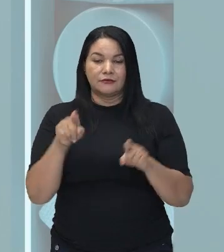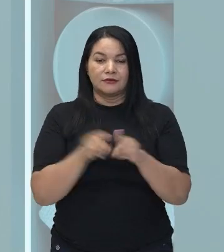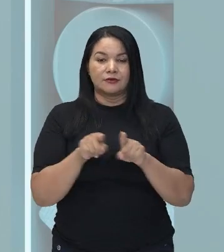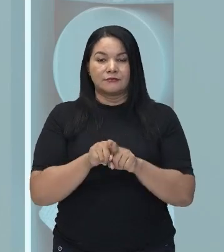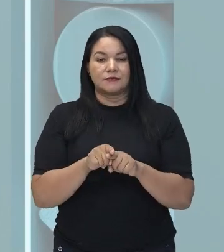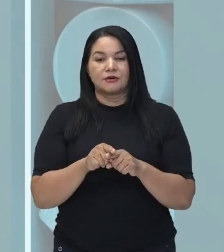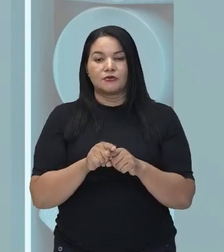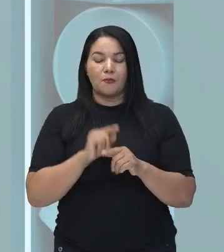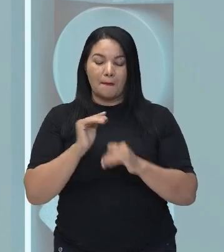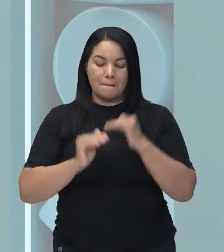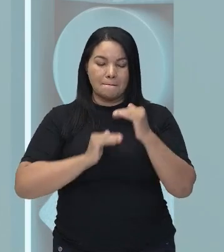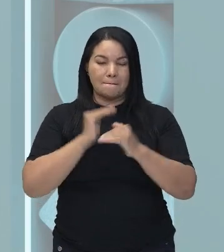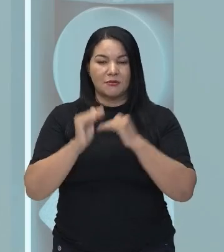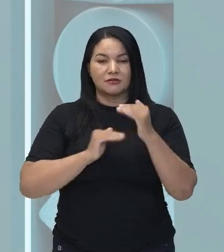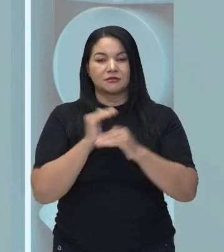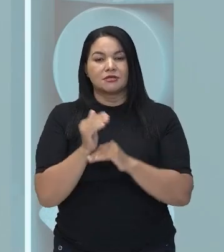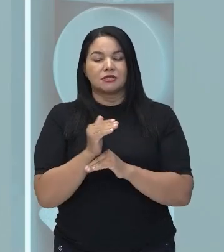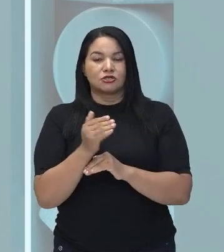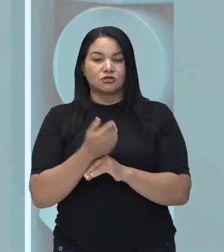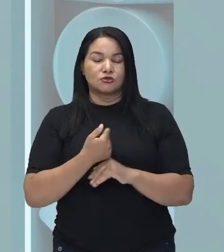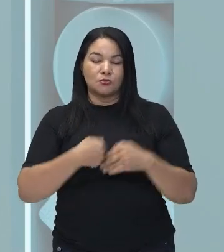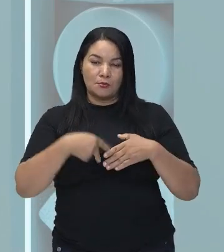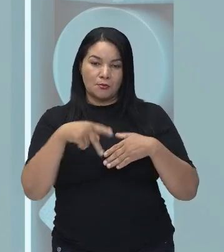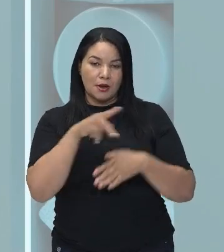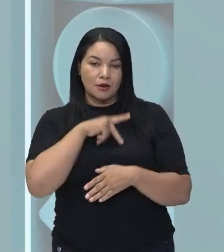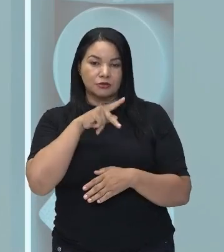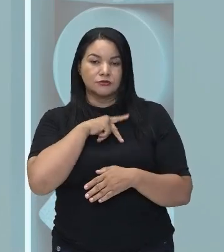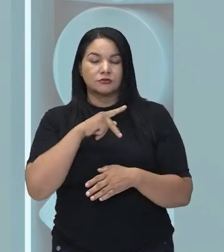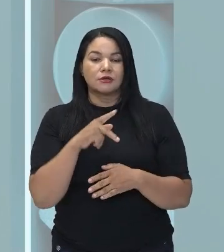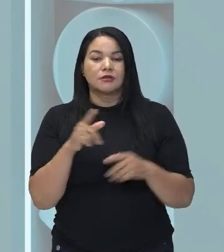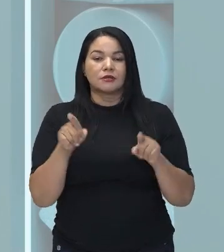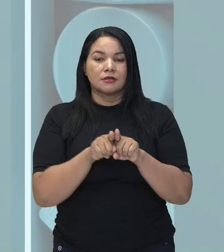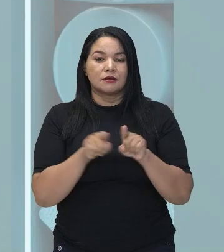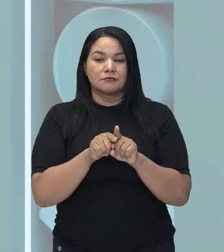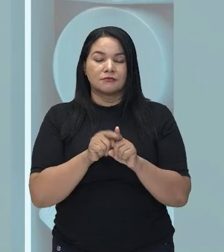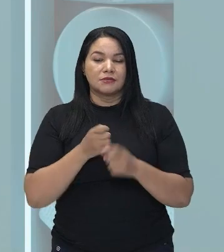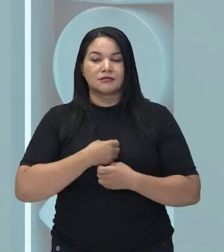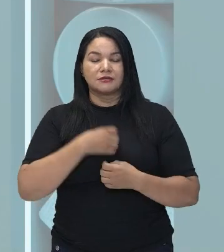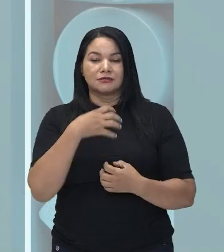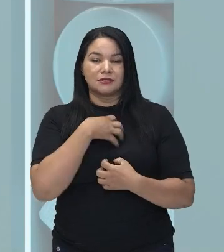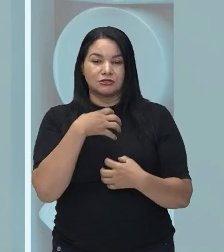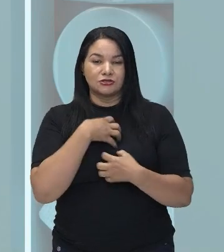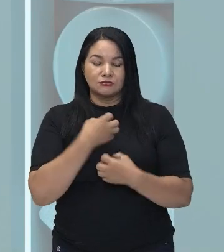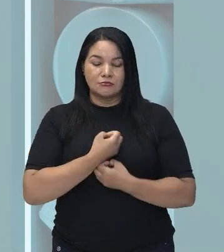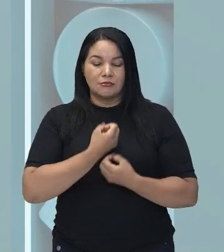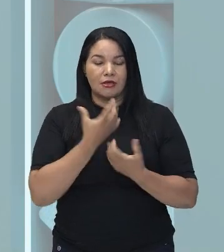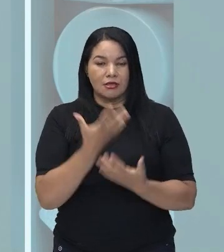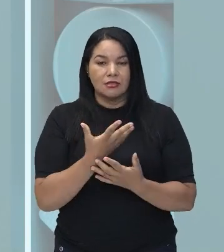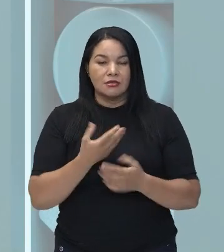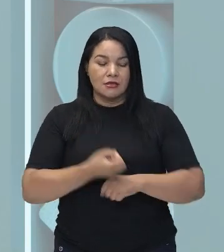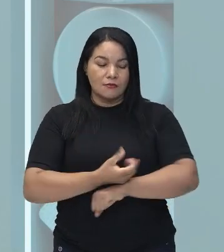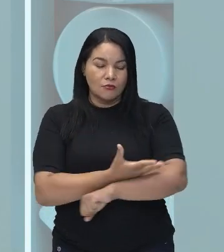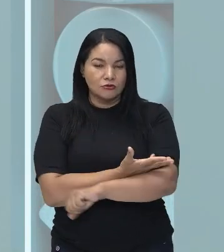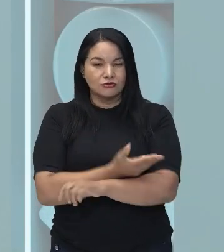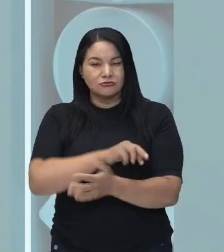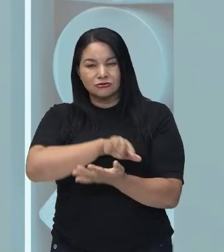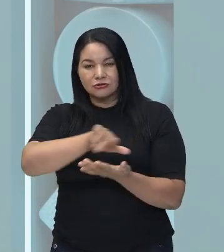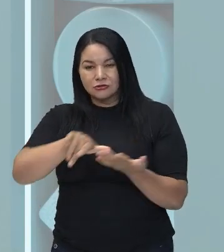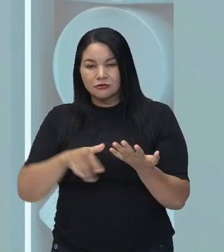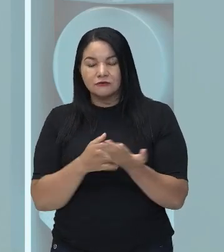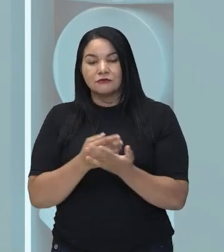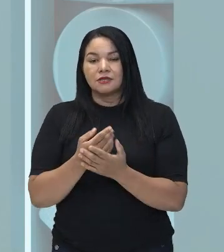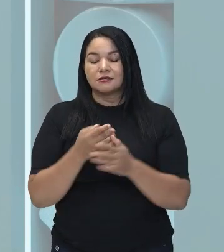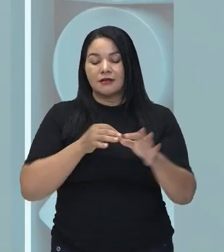os processos do eu lírico, os sentimentos, as emoções, a sua relação com a